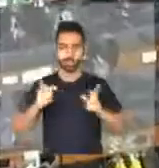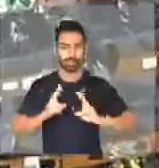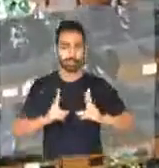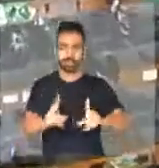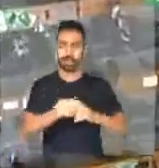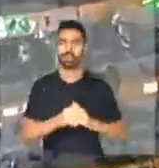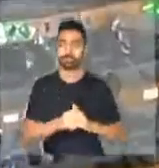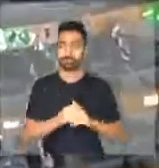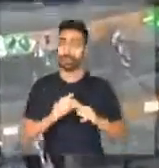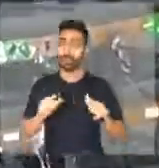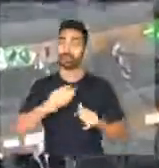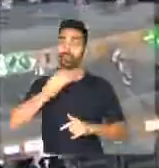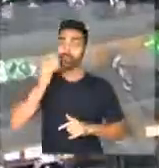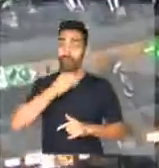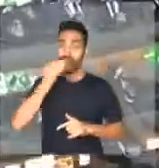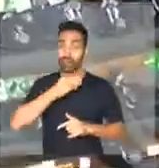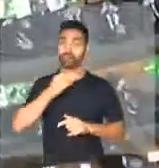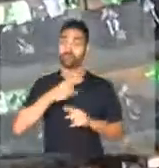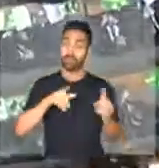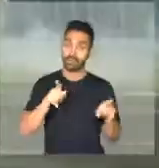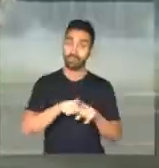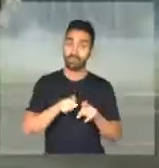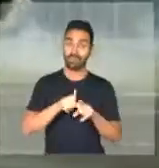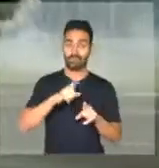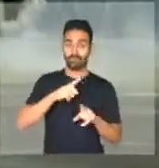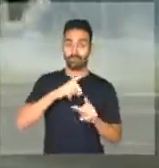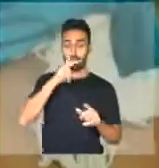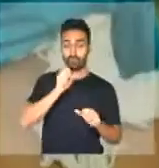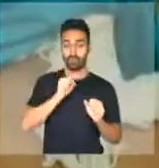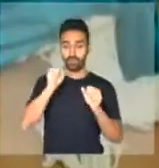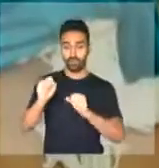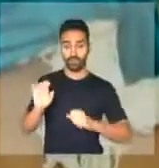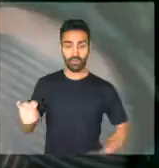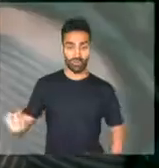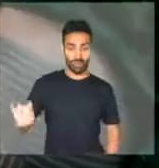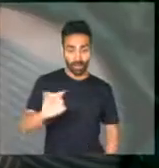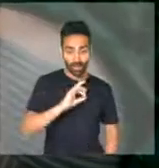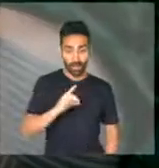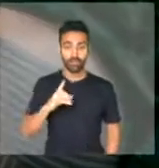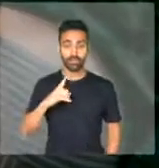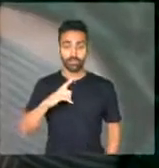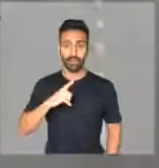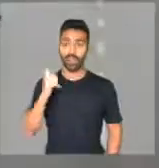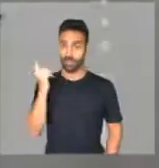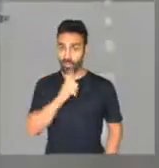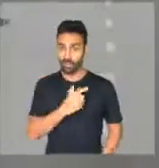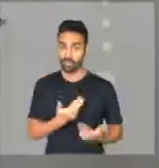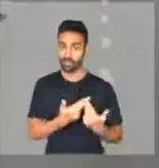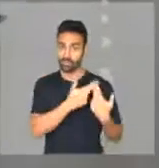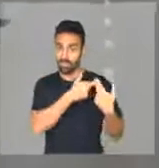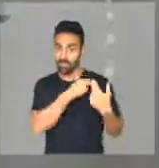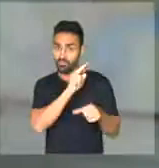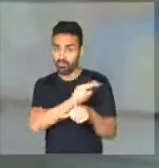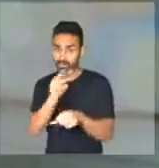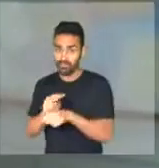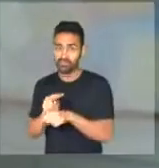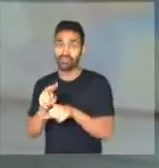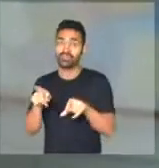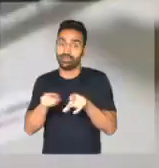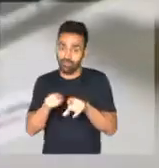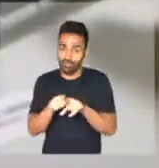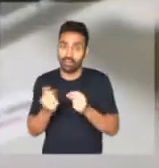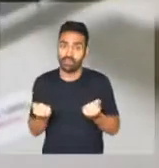tão frágil quanto poderosa. Cada um de nós é seu beneficiário e seu guardião, sua cria e seu